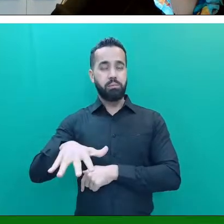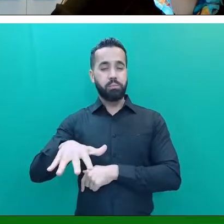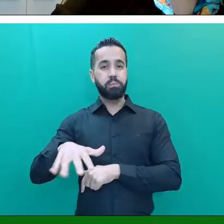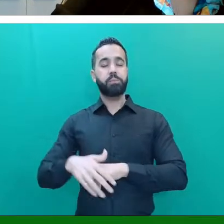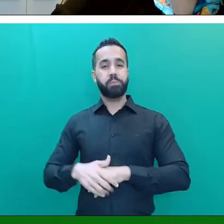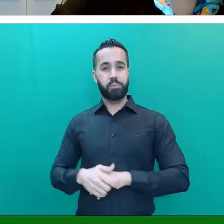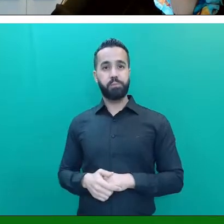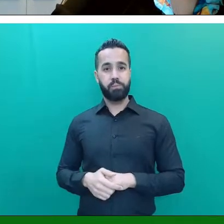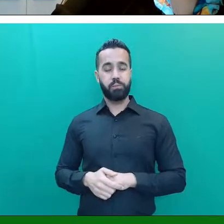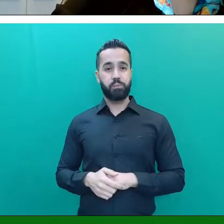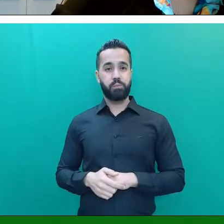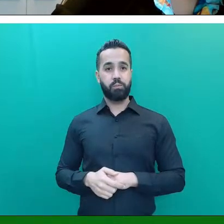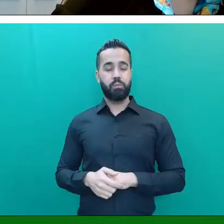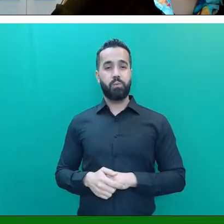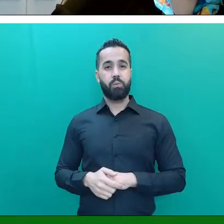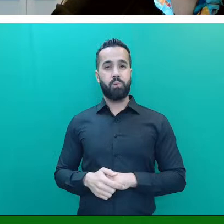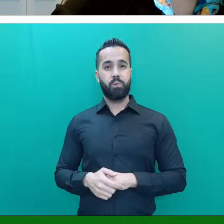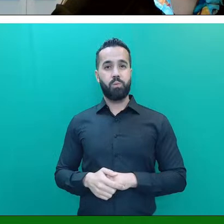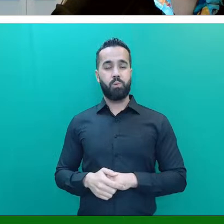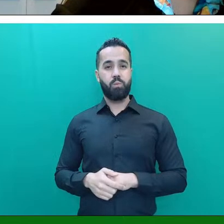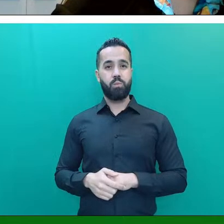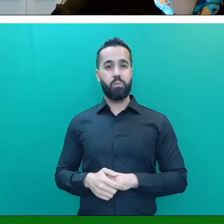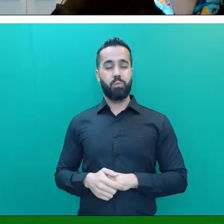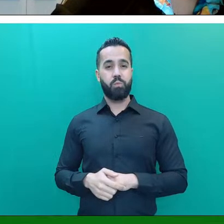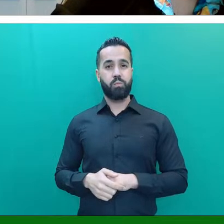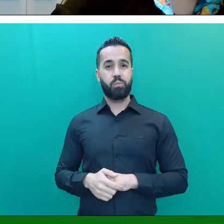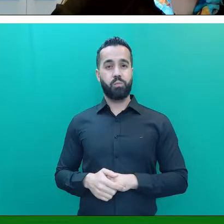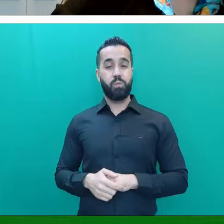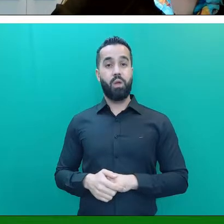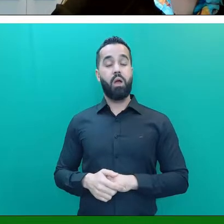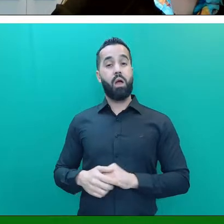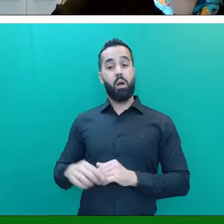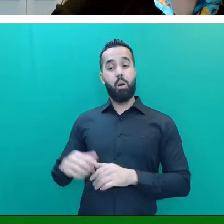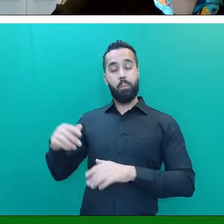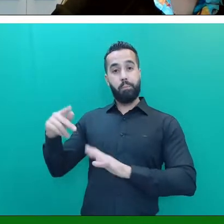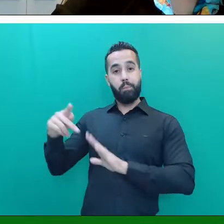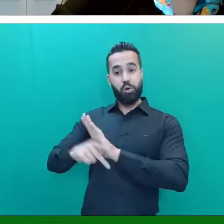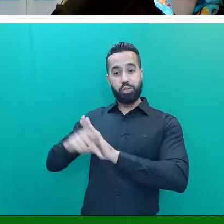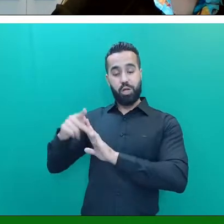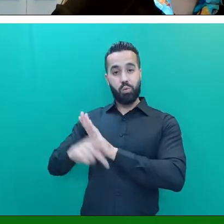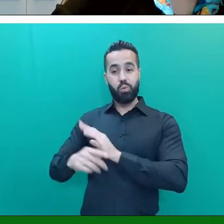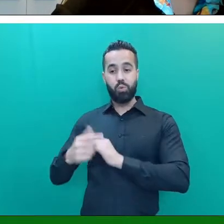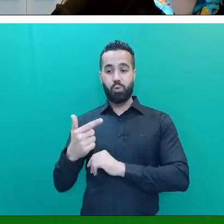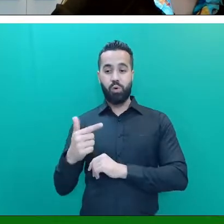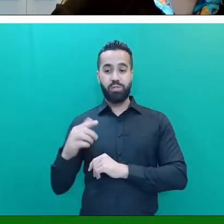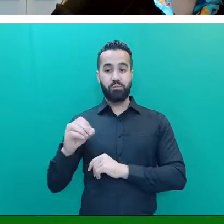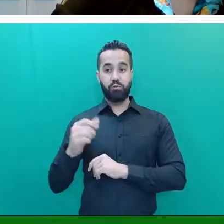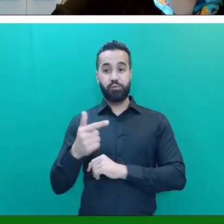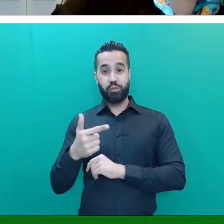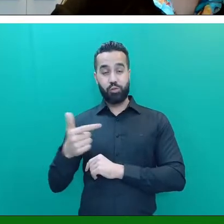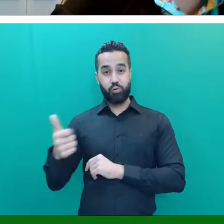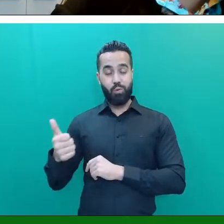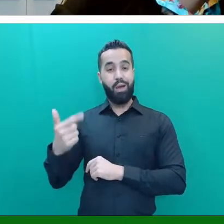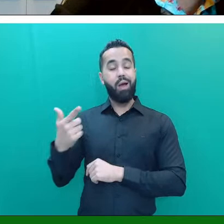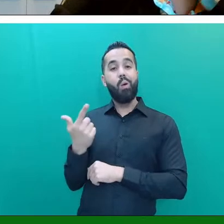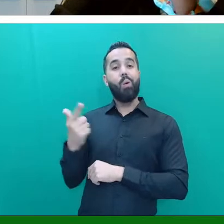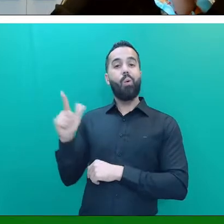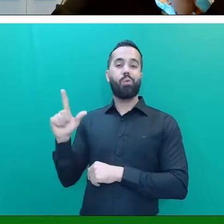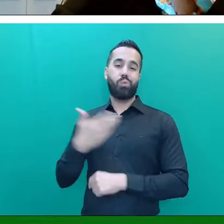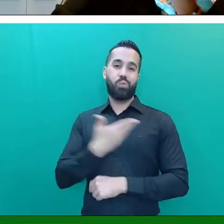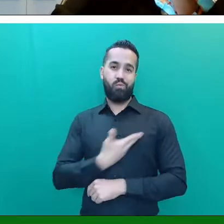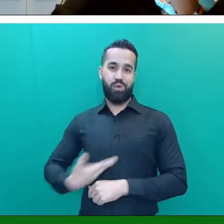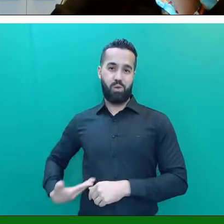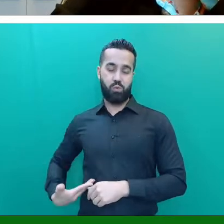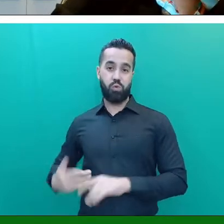O projeto não nasce nesse governo de 2021, mas sim em outro governo, entende? É só para situar